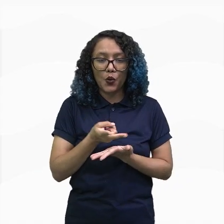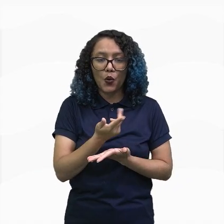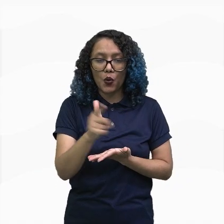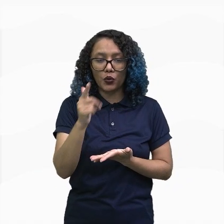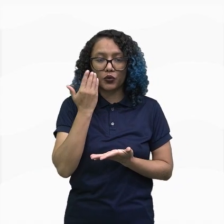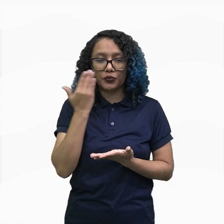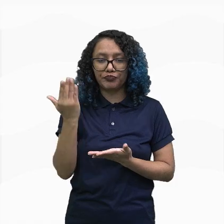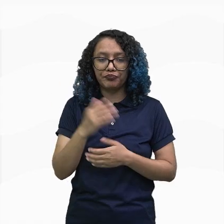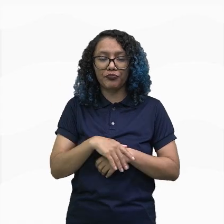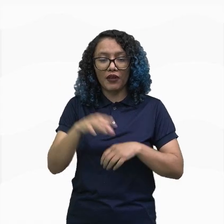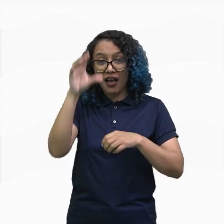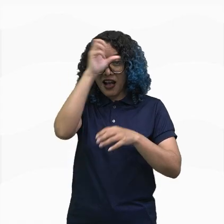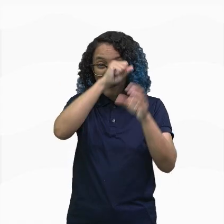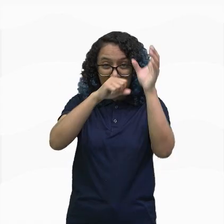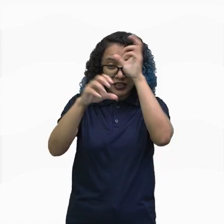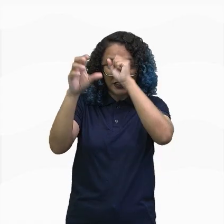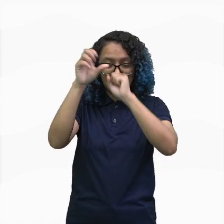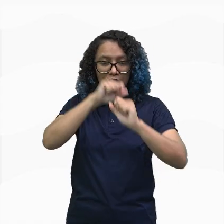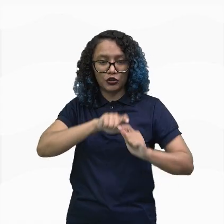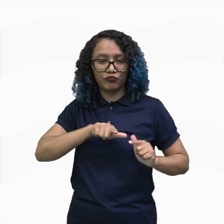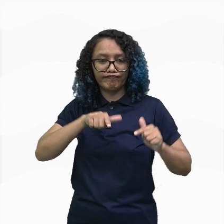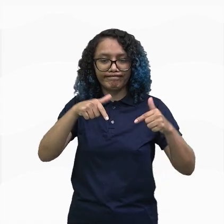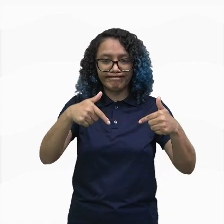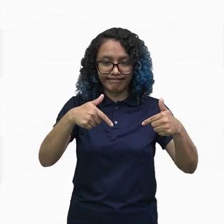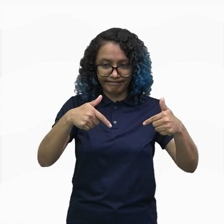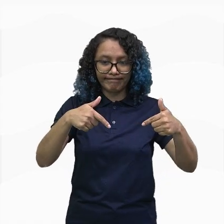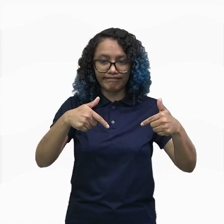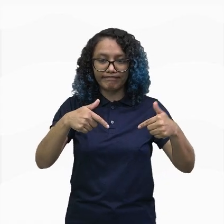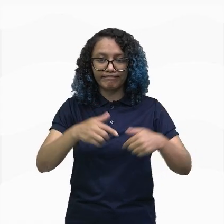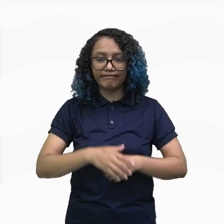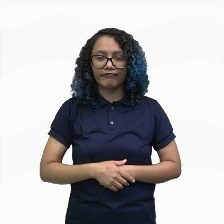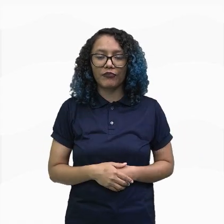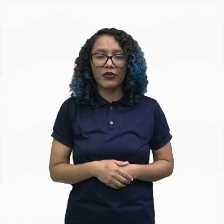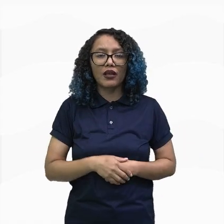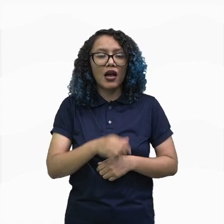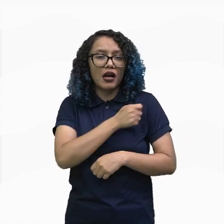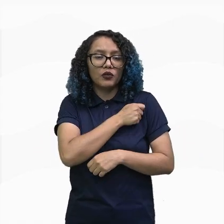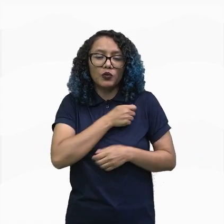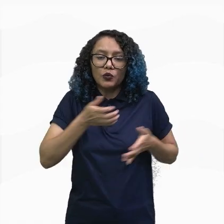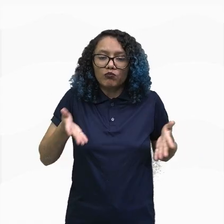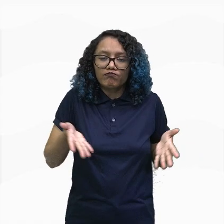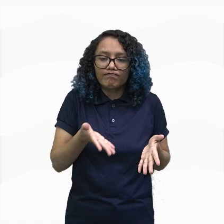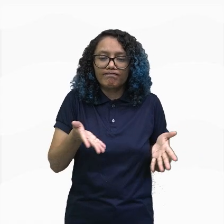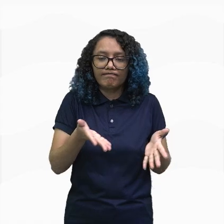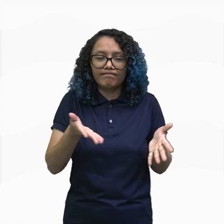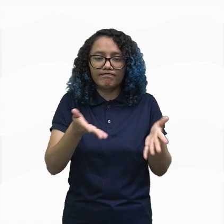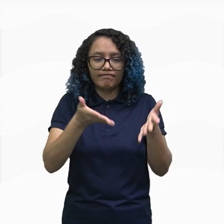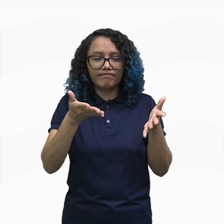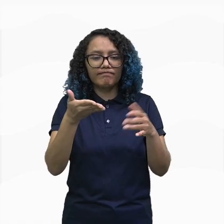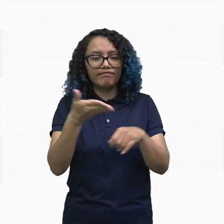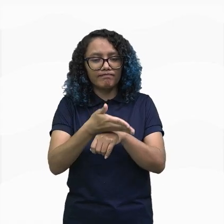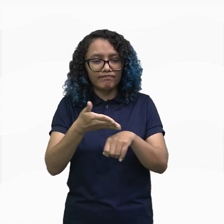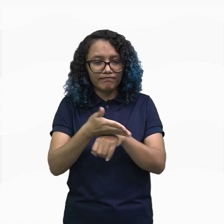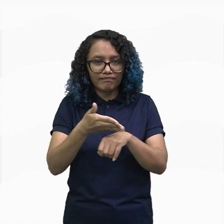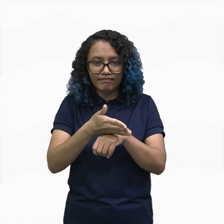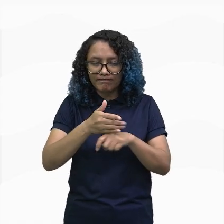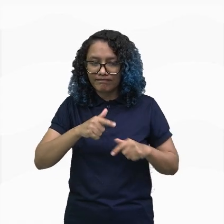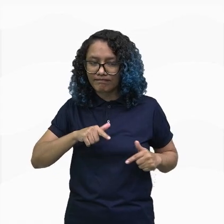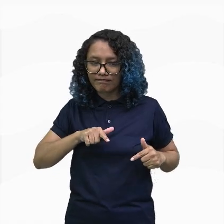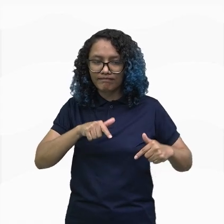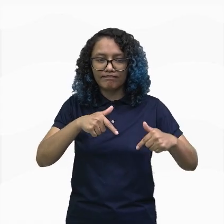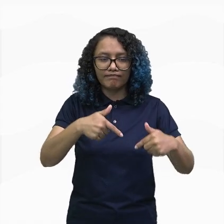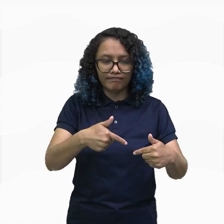Aprendizagem ativa. O aluno é incentivado a participar ativamente